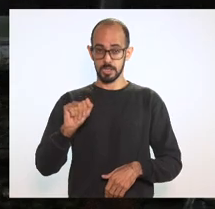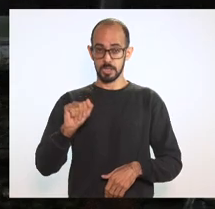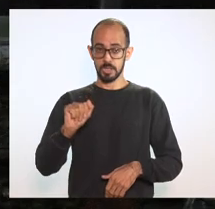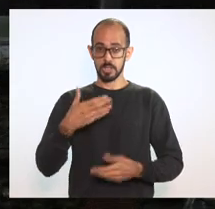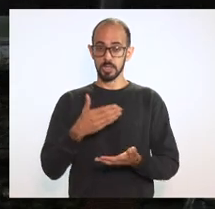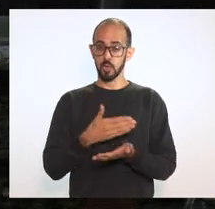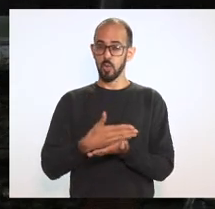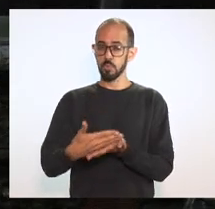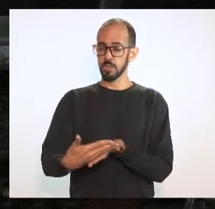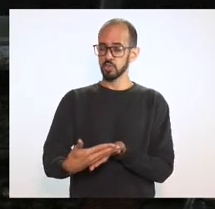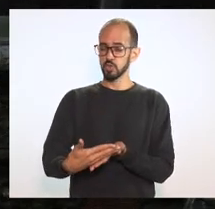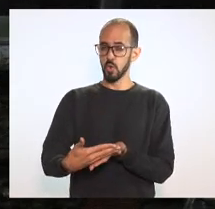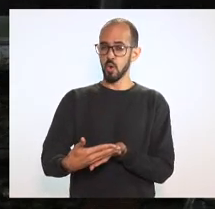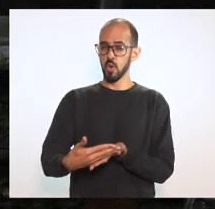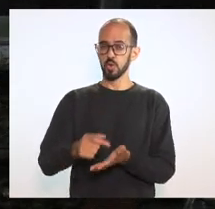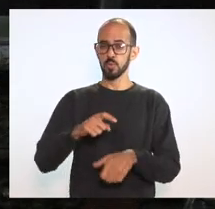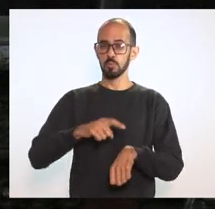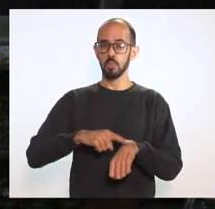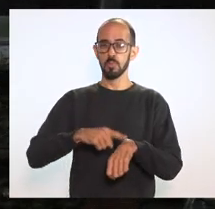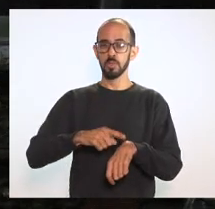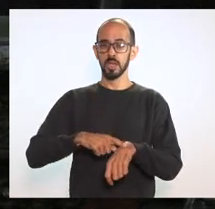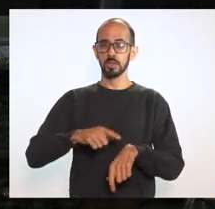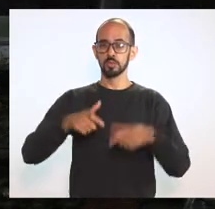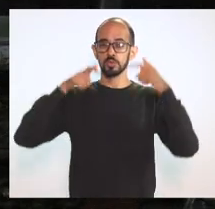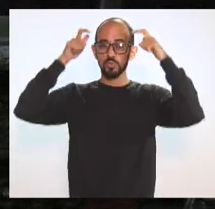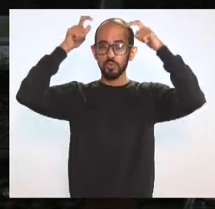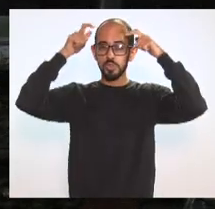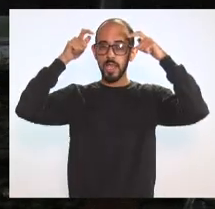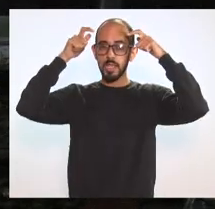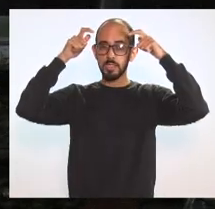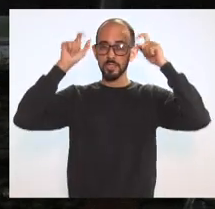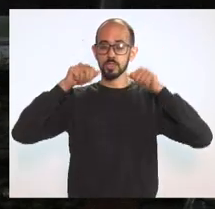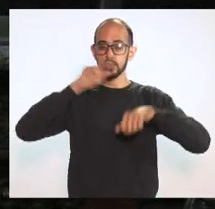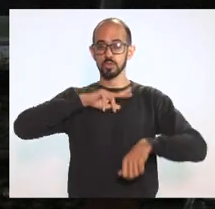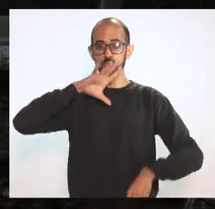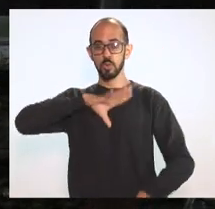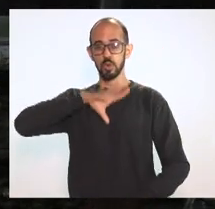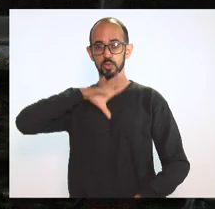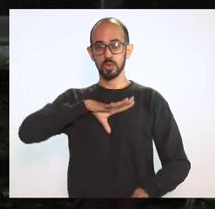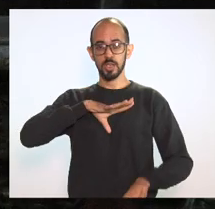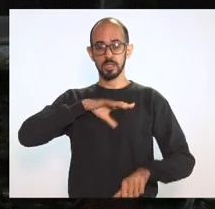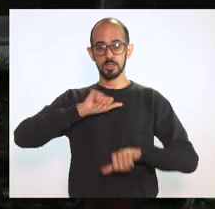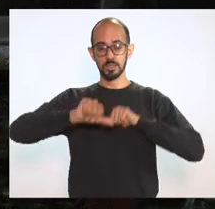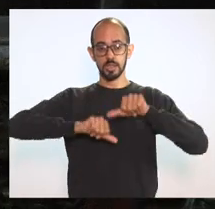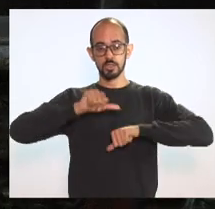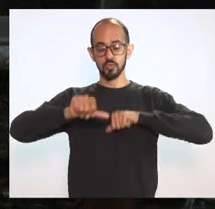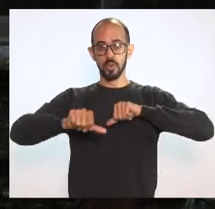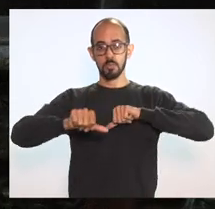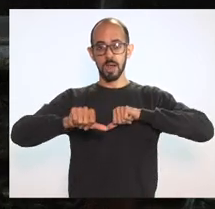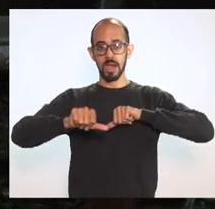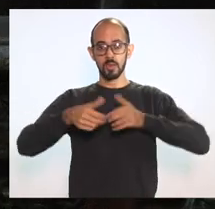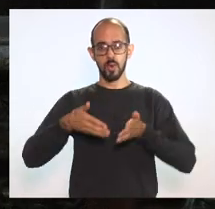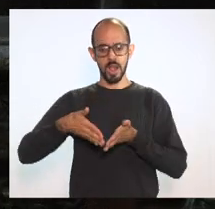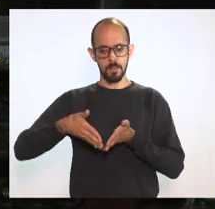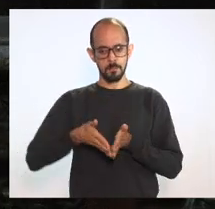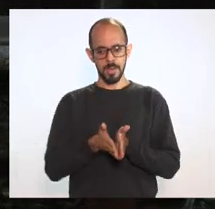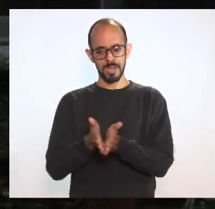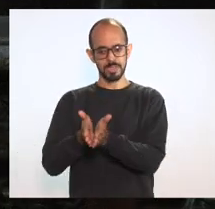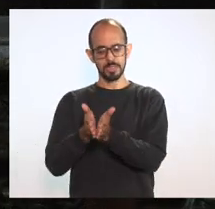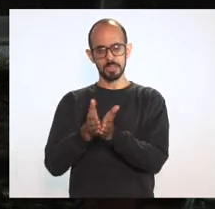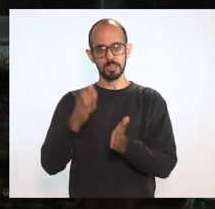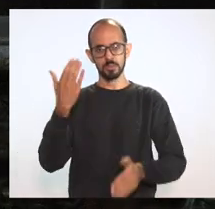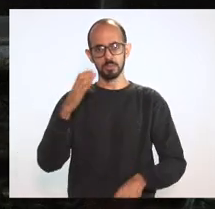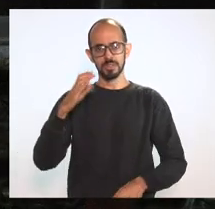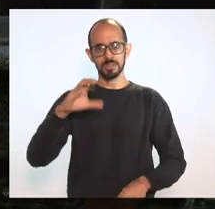coloniais, período em que os portugueses transformaram a empírica marinharia medieval em uma ciência